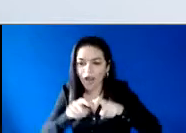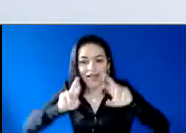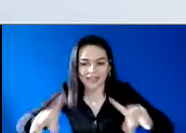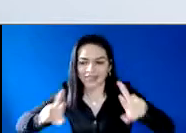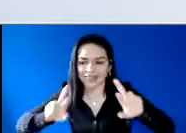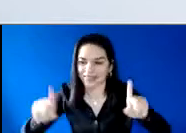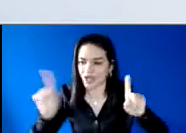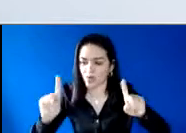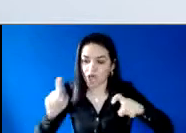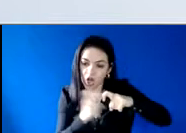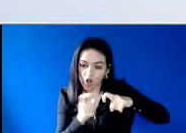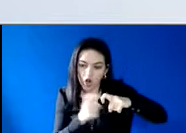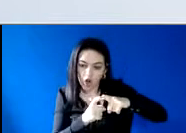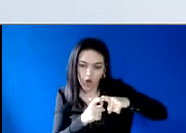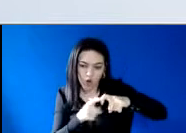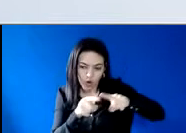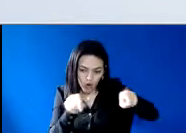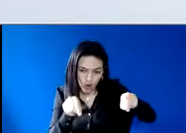O consultório é o último